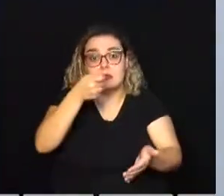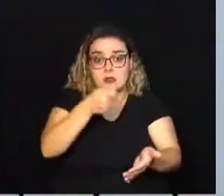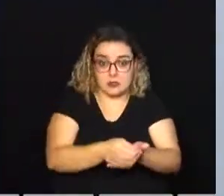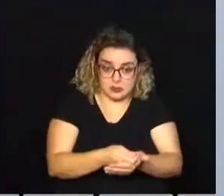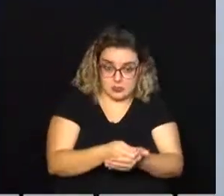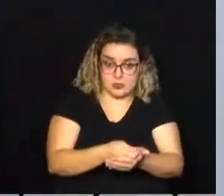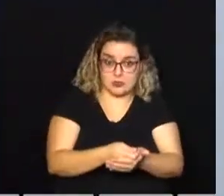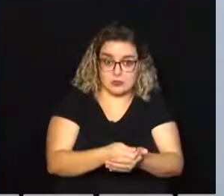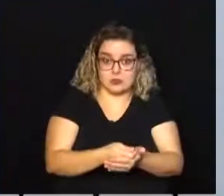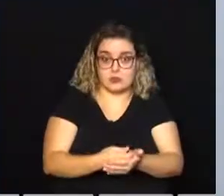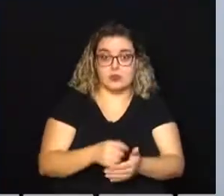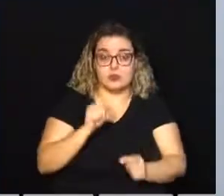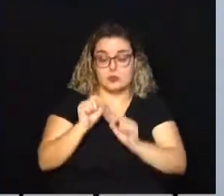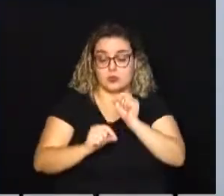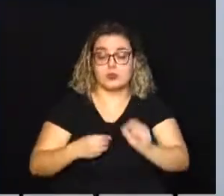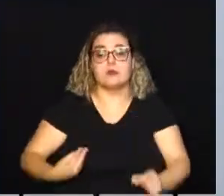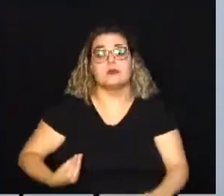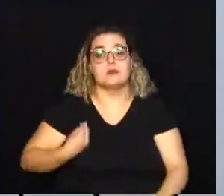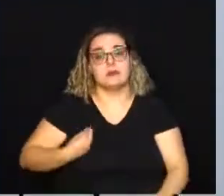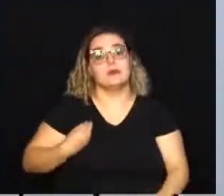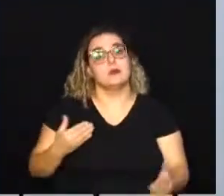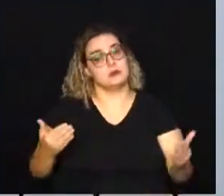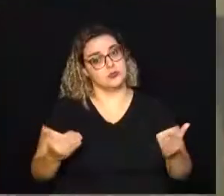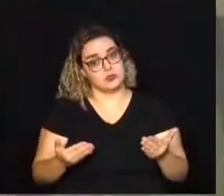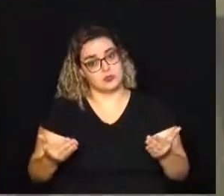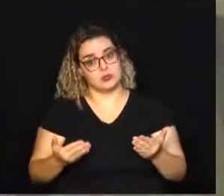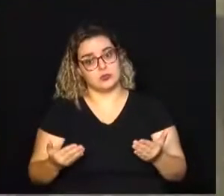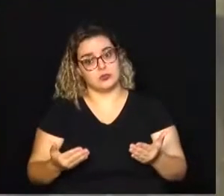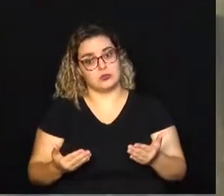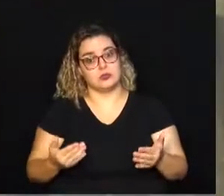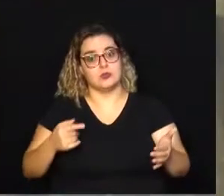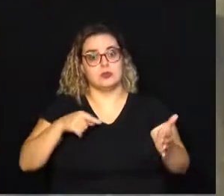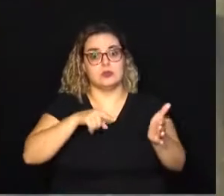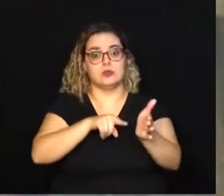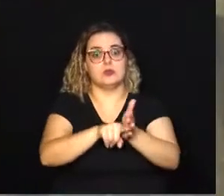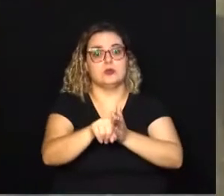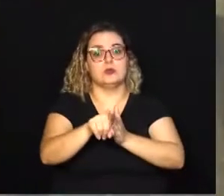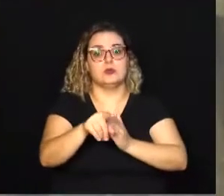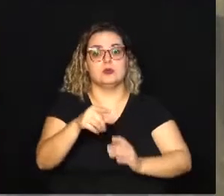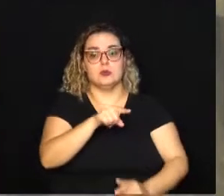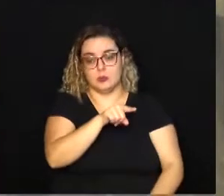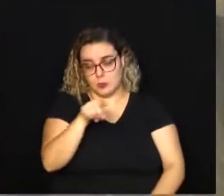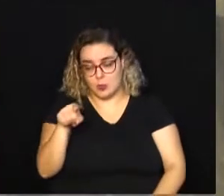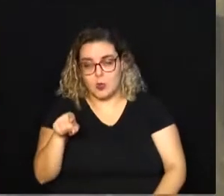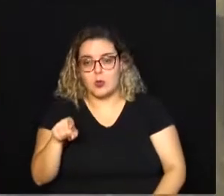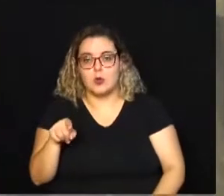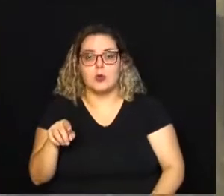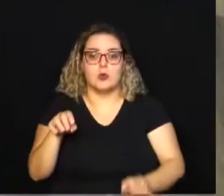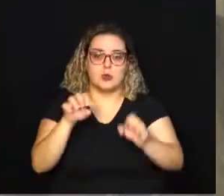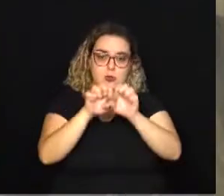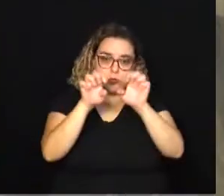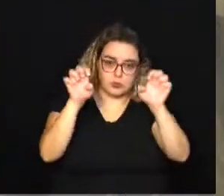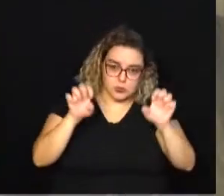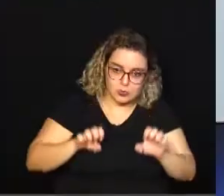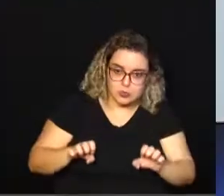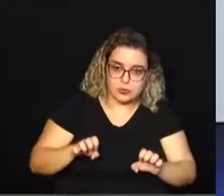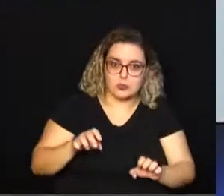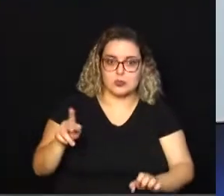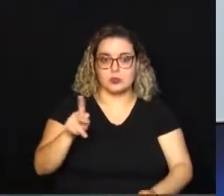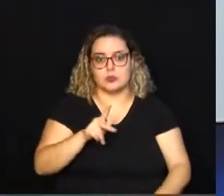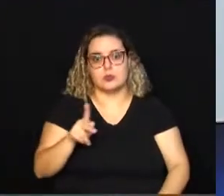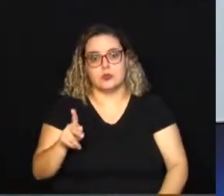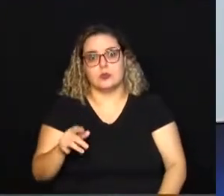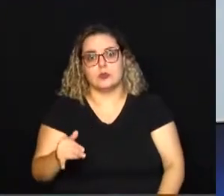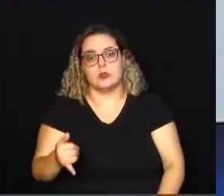dessa realidade do país hoje. Eu perguntei para vocês sobre estrutura, né, para os professores.